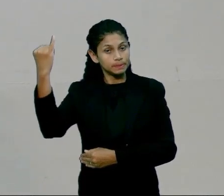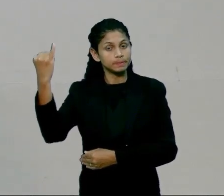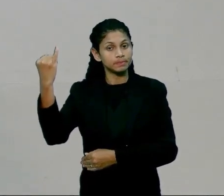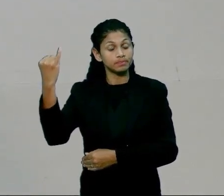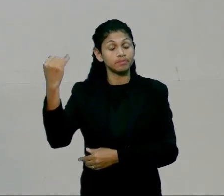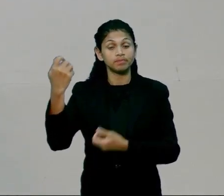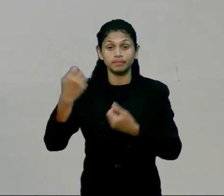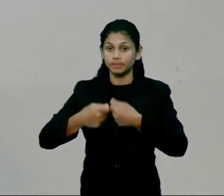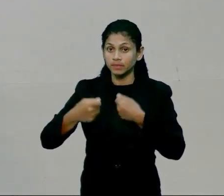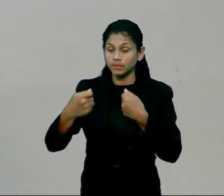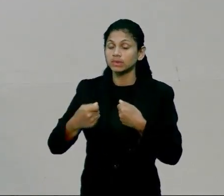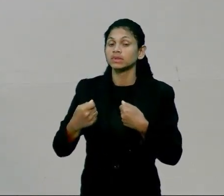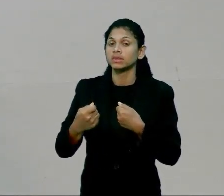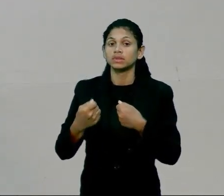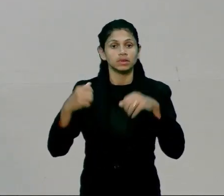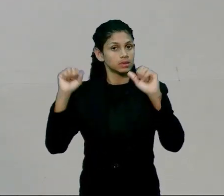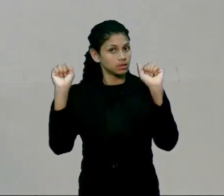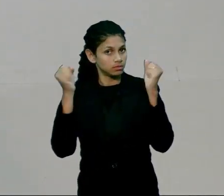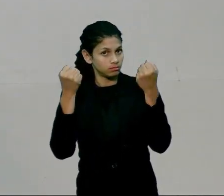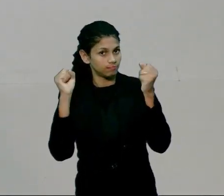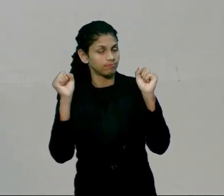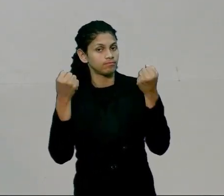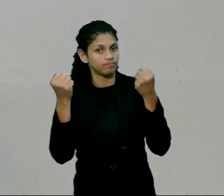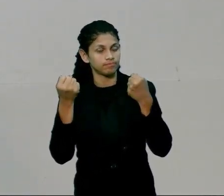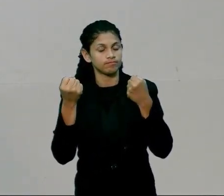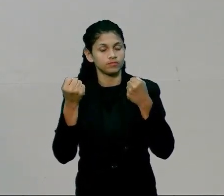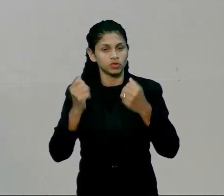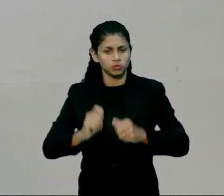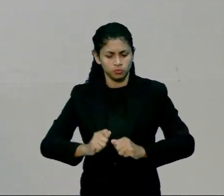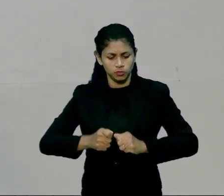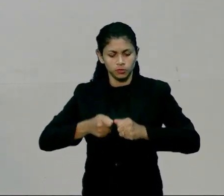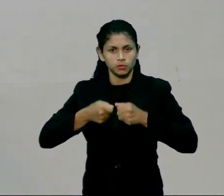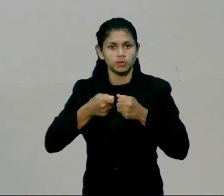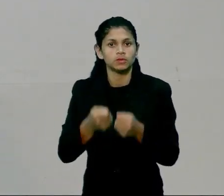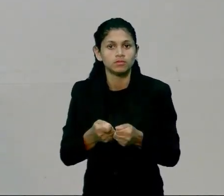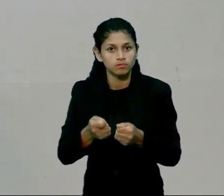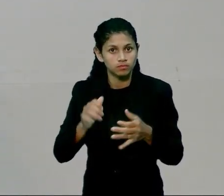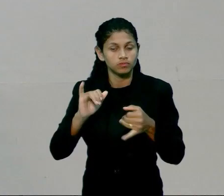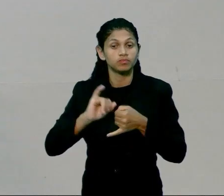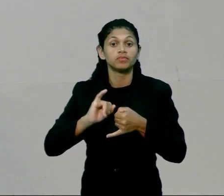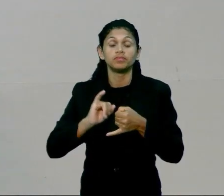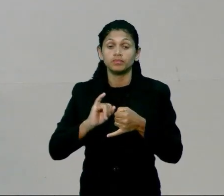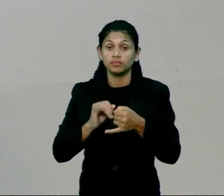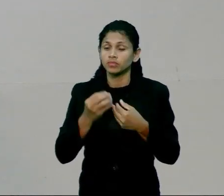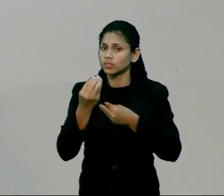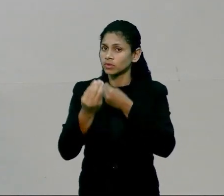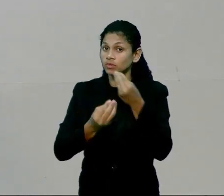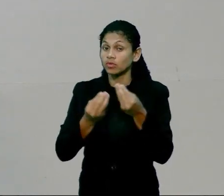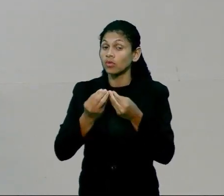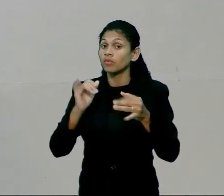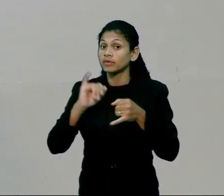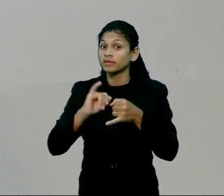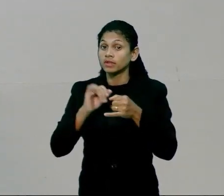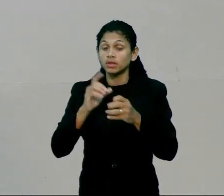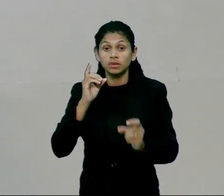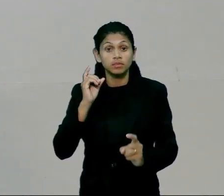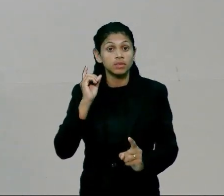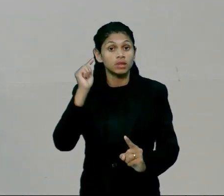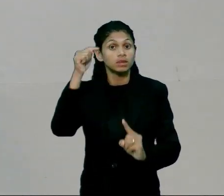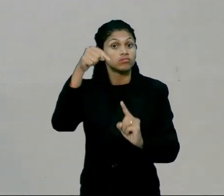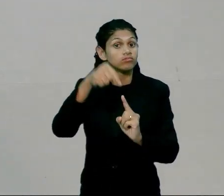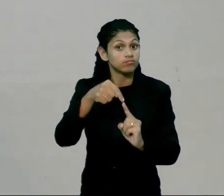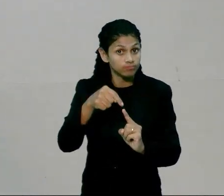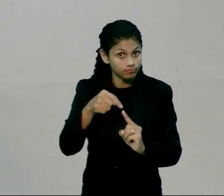corporal relacionado à atividade física, que é esse esforço que a gente acaba gerando. Como a gente vai fazer para identificar o mapeamento